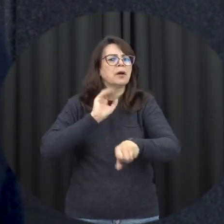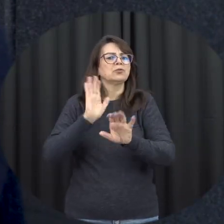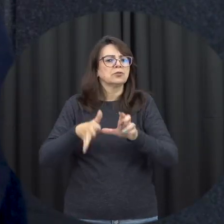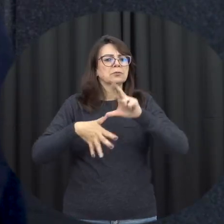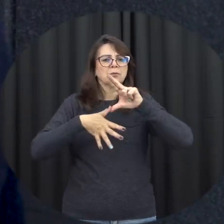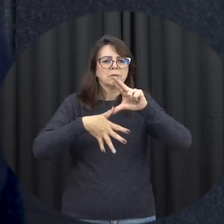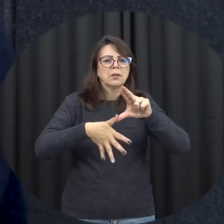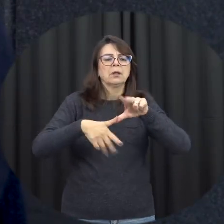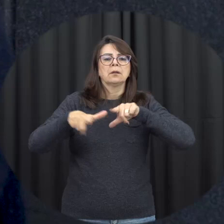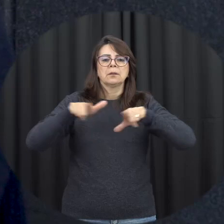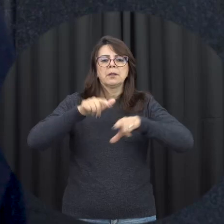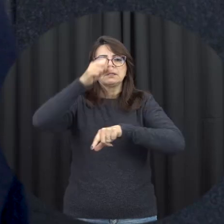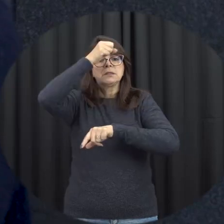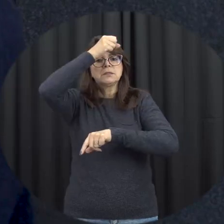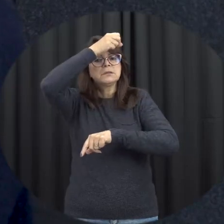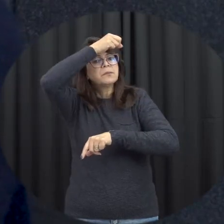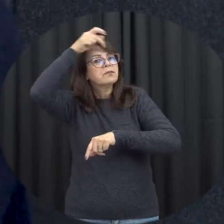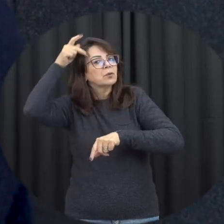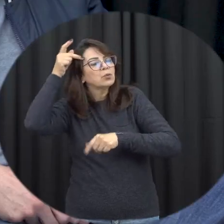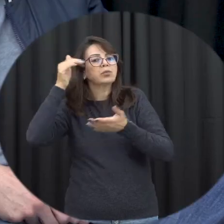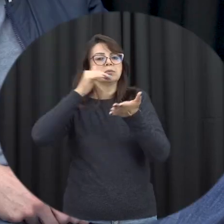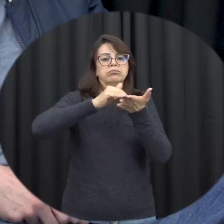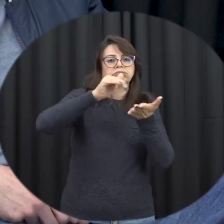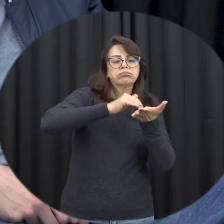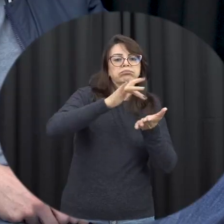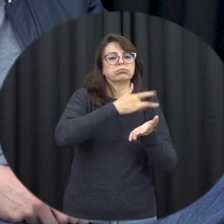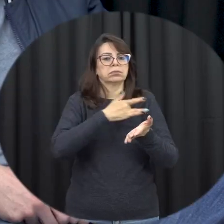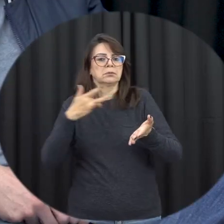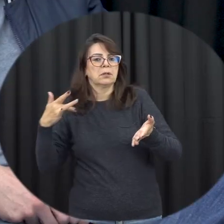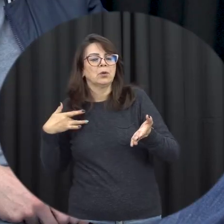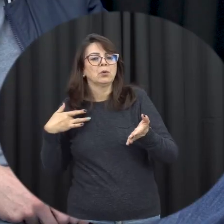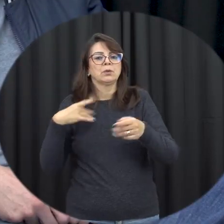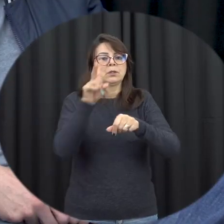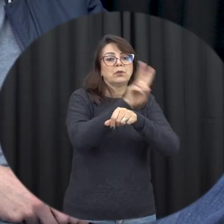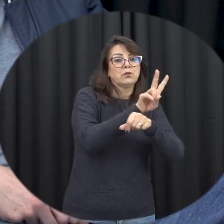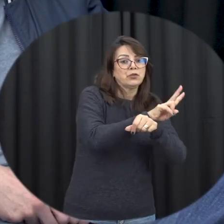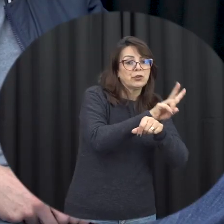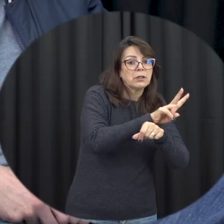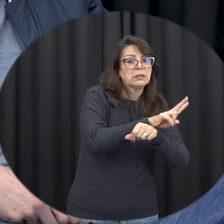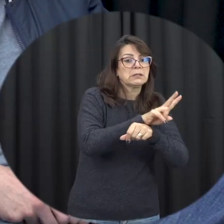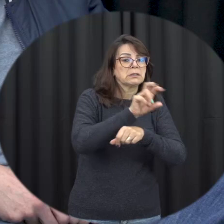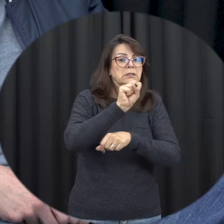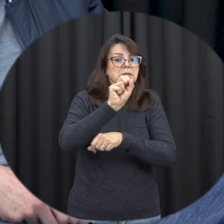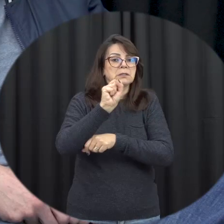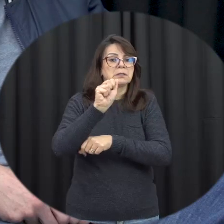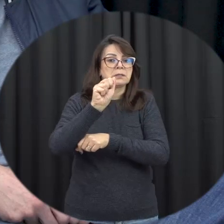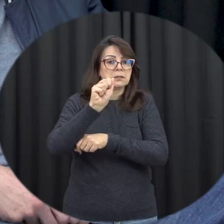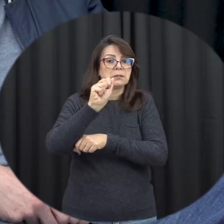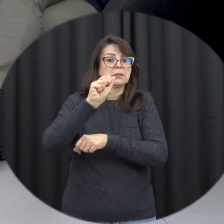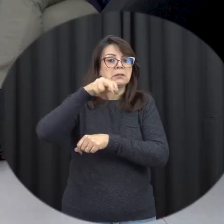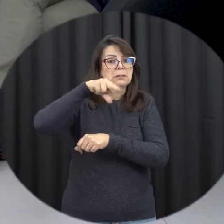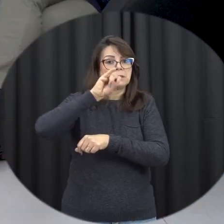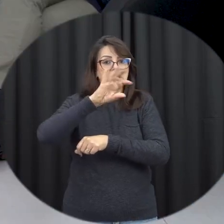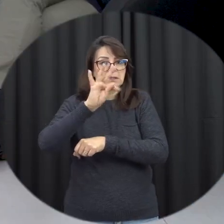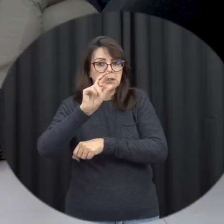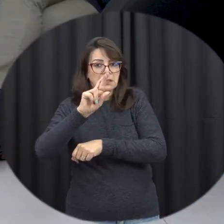da UNILA trabalhando na Secretaria Municipal de Saúde, na Vigilância, Foz do Iguaçu. E os estrangeiros, né, para